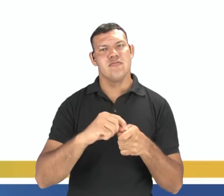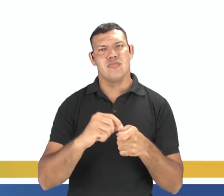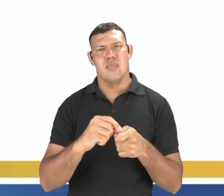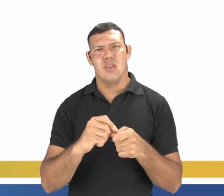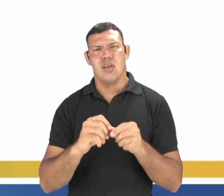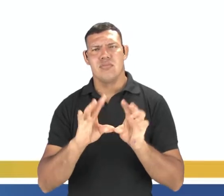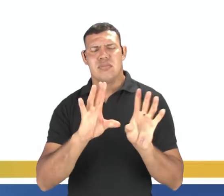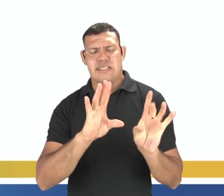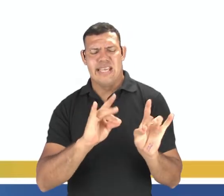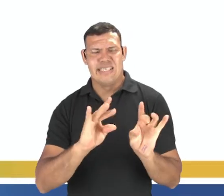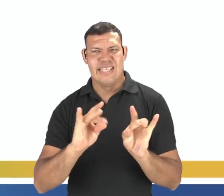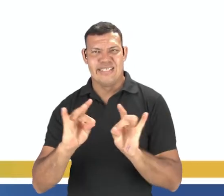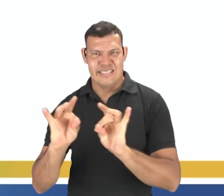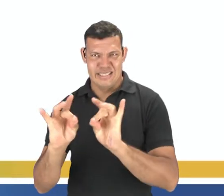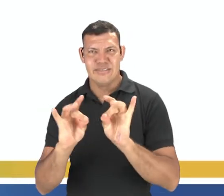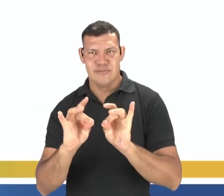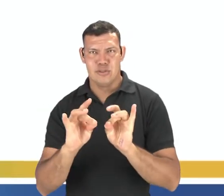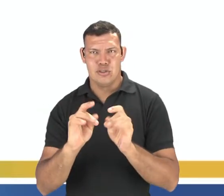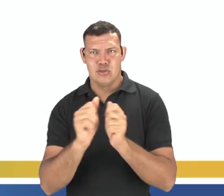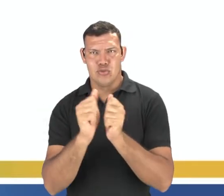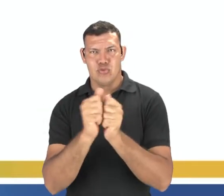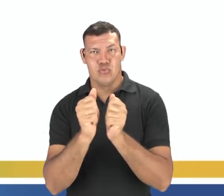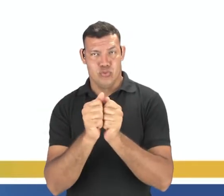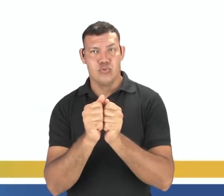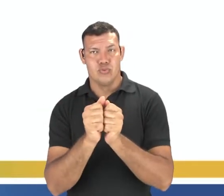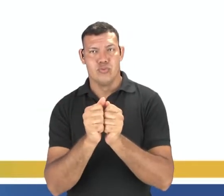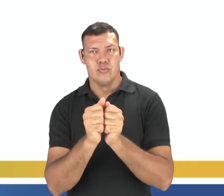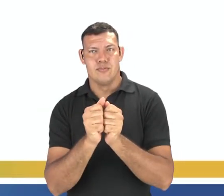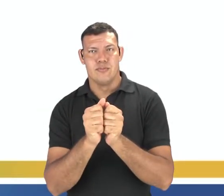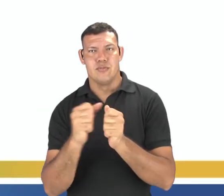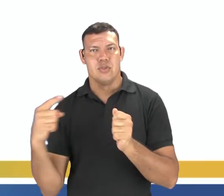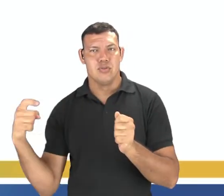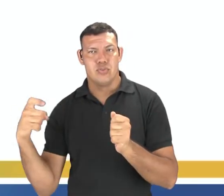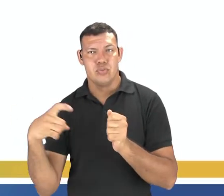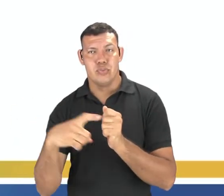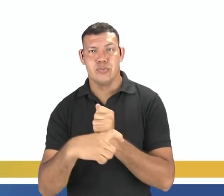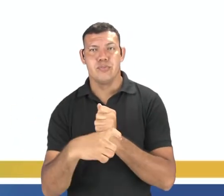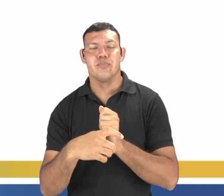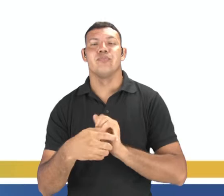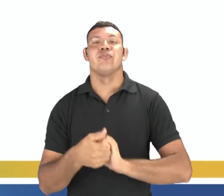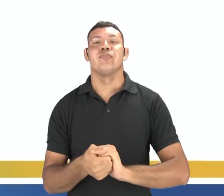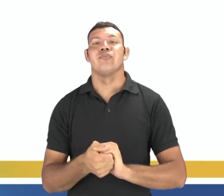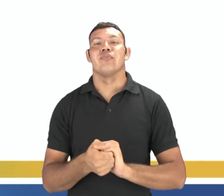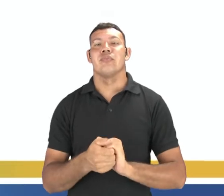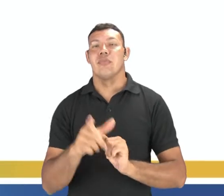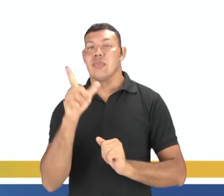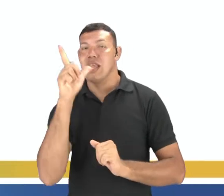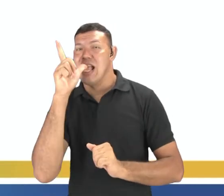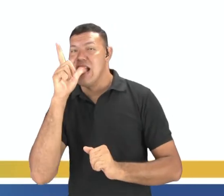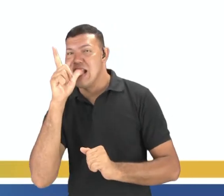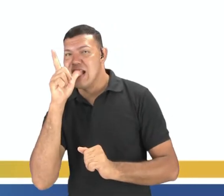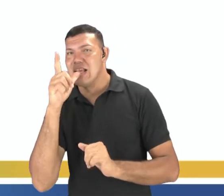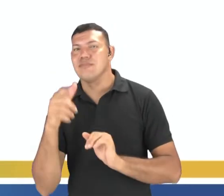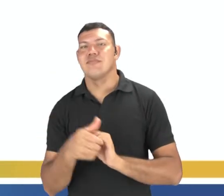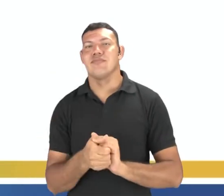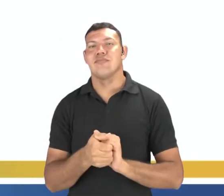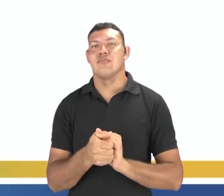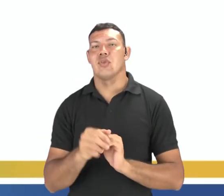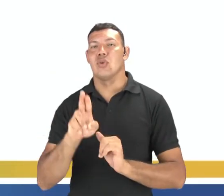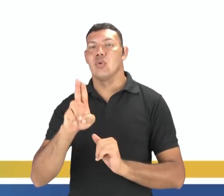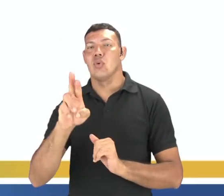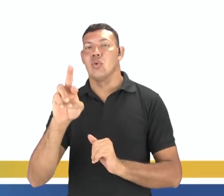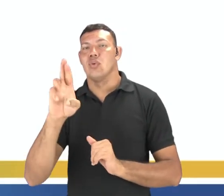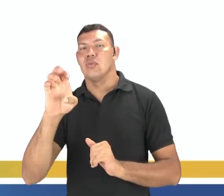líquido juntamente com o espermatozoide que chegou. Aí nós podemos também ver o pênis e a uretra, que serve